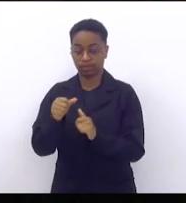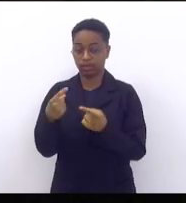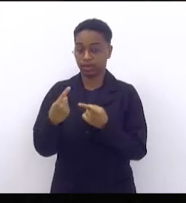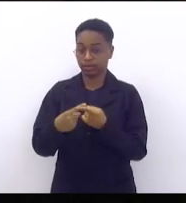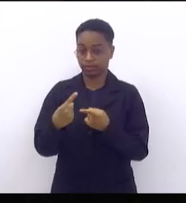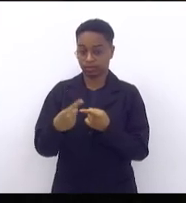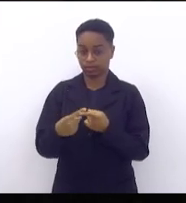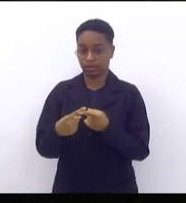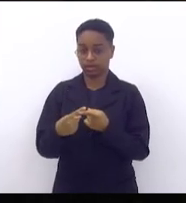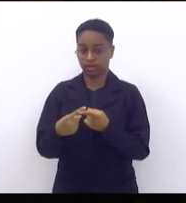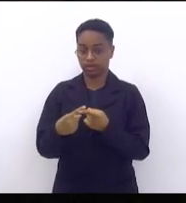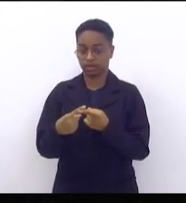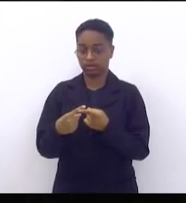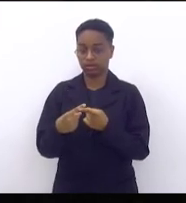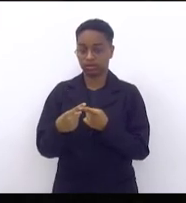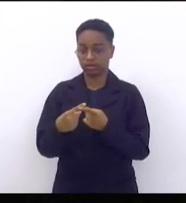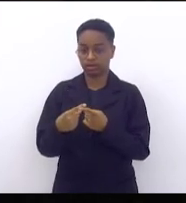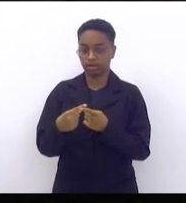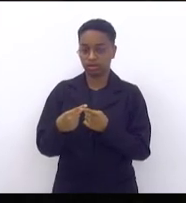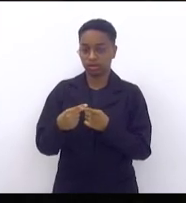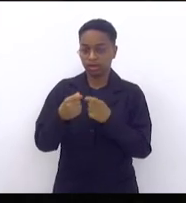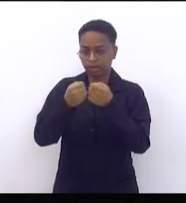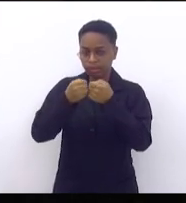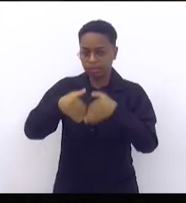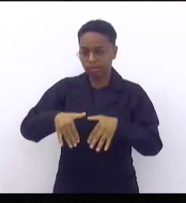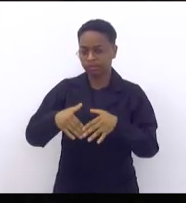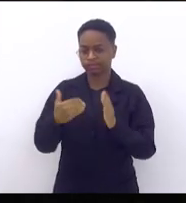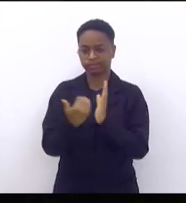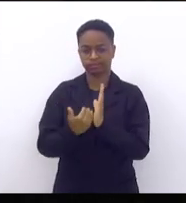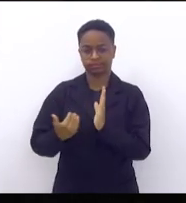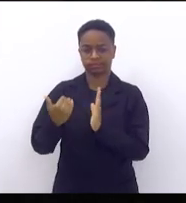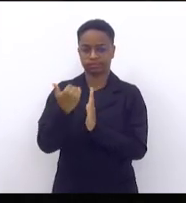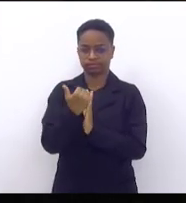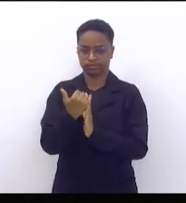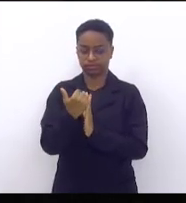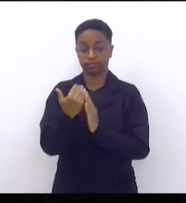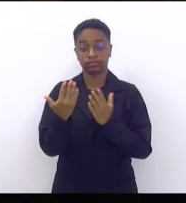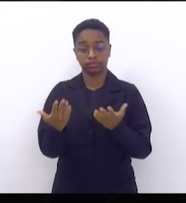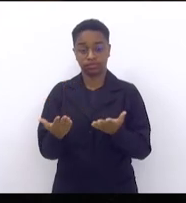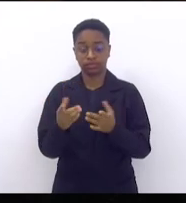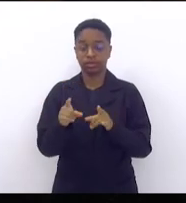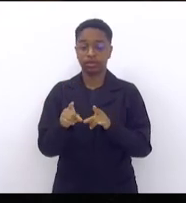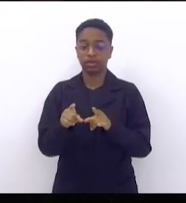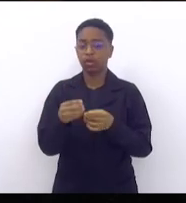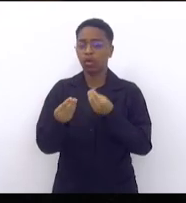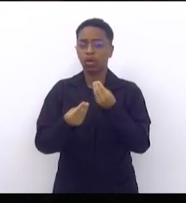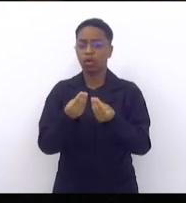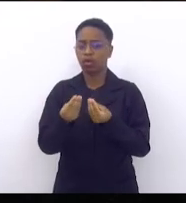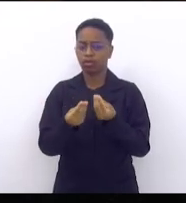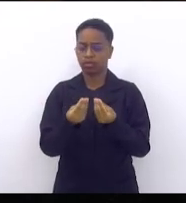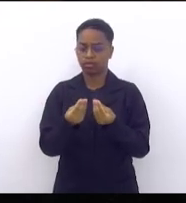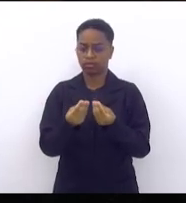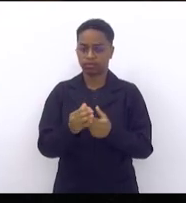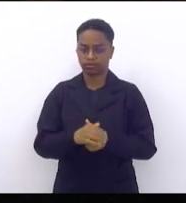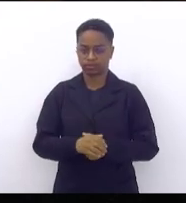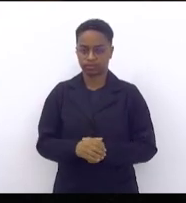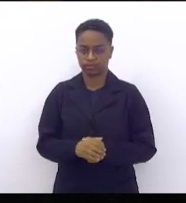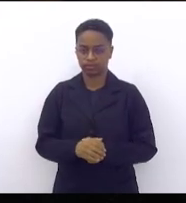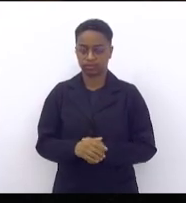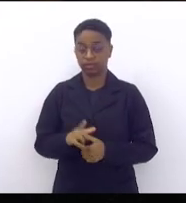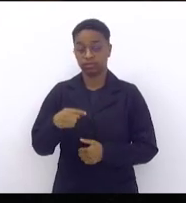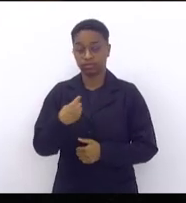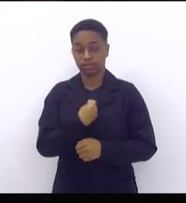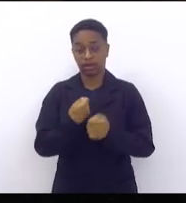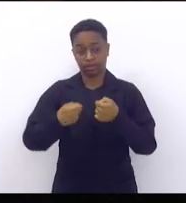efeitos estão sendo catastróficos. E se dedicar como? Tentar fazer com